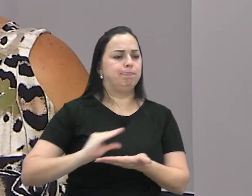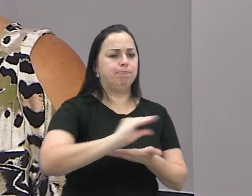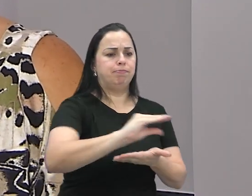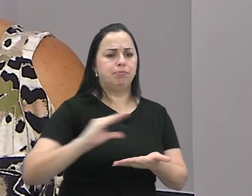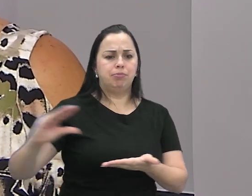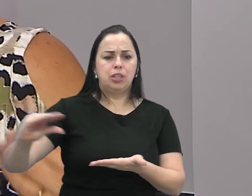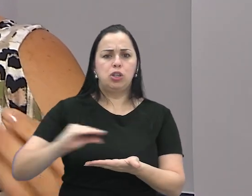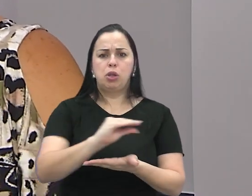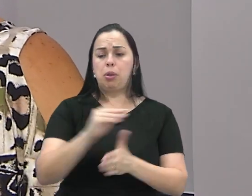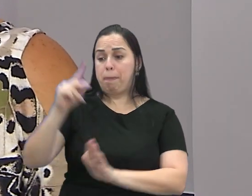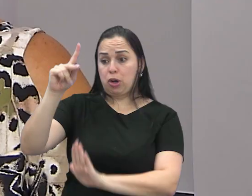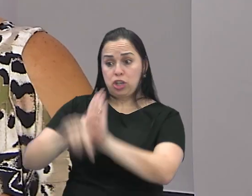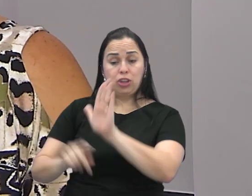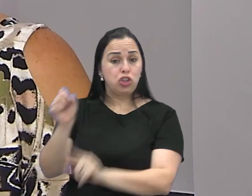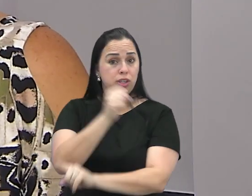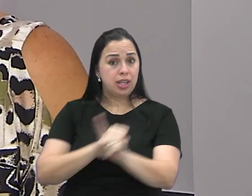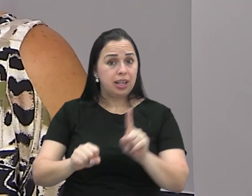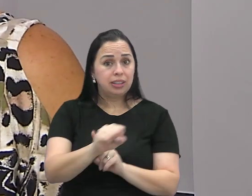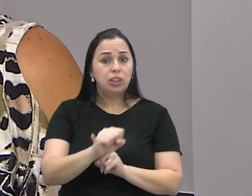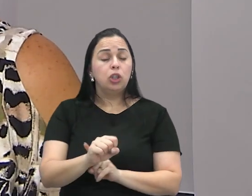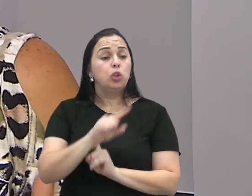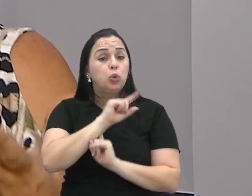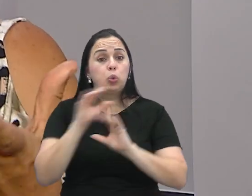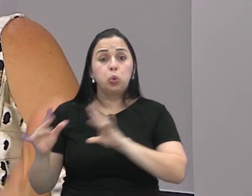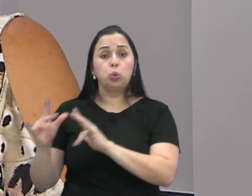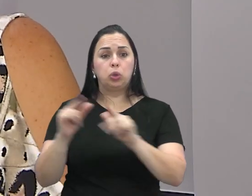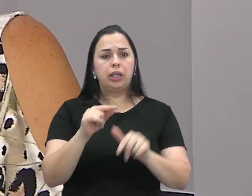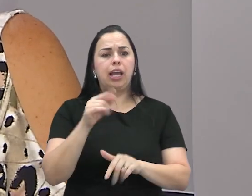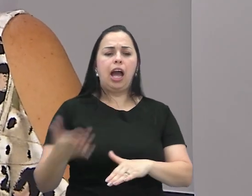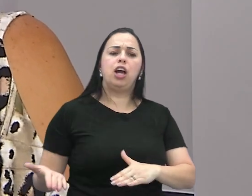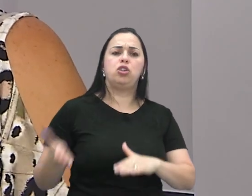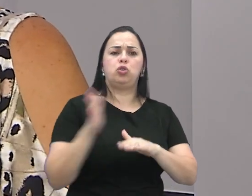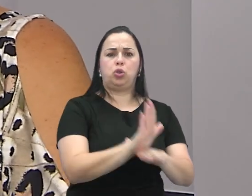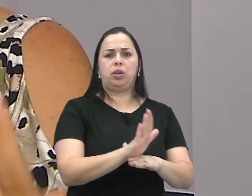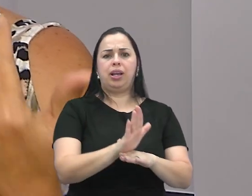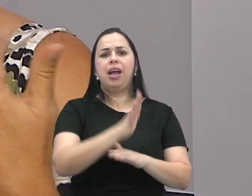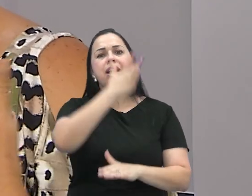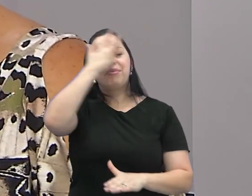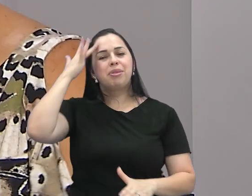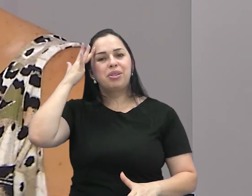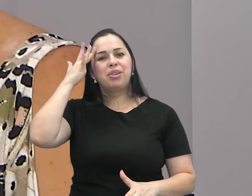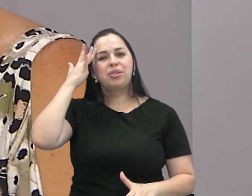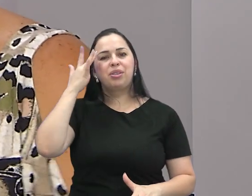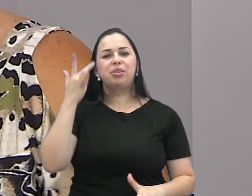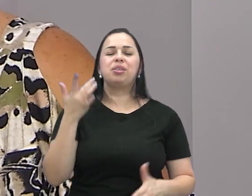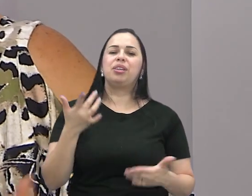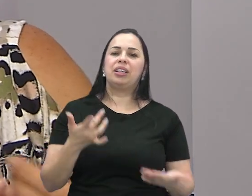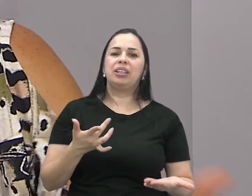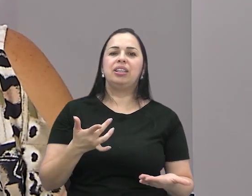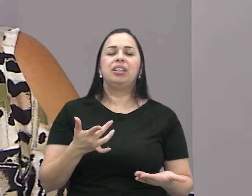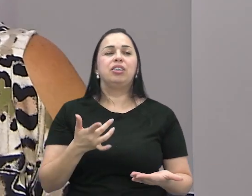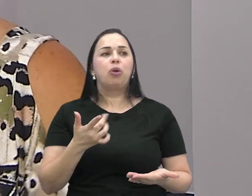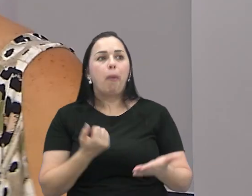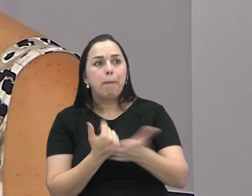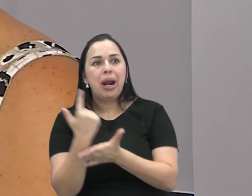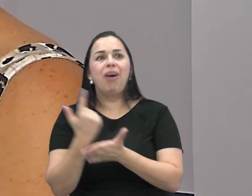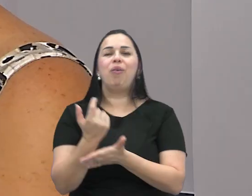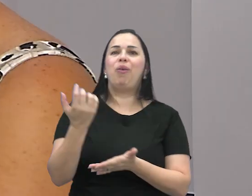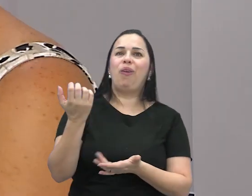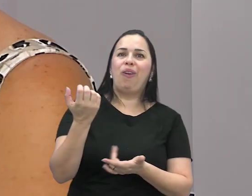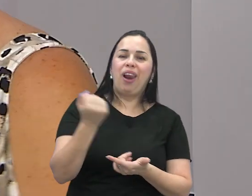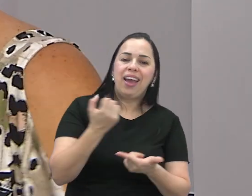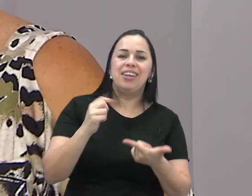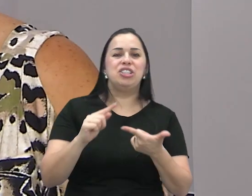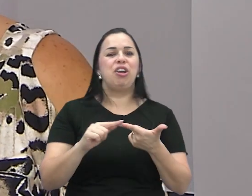renda, todo o projeto social, tudo aquilo que faz com que o cidadão consiga, ou com dinheiro, ou às vezes é leite, às vezes